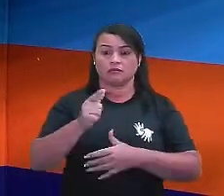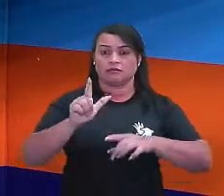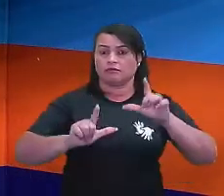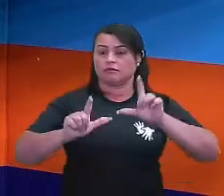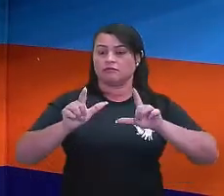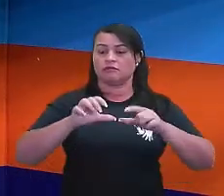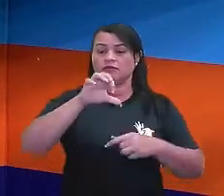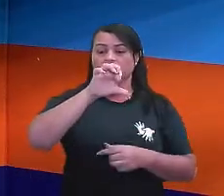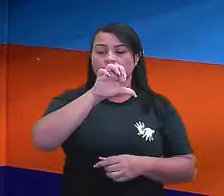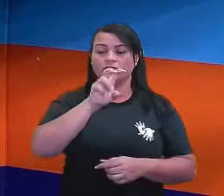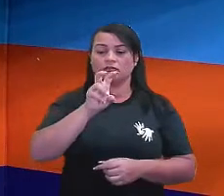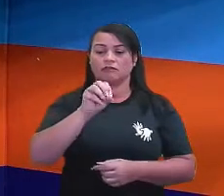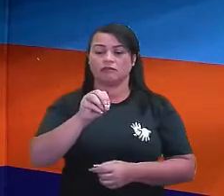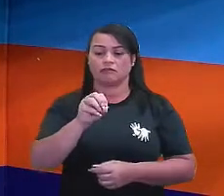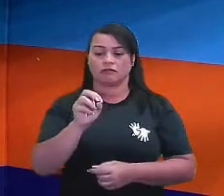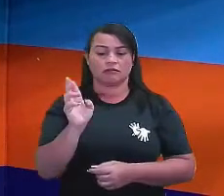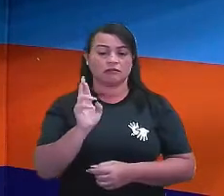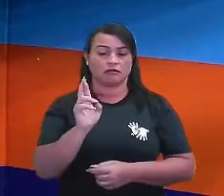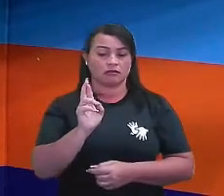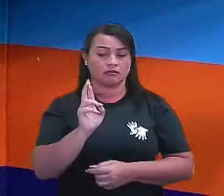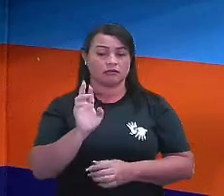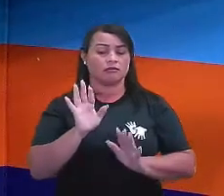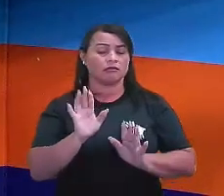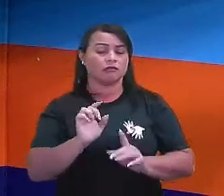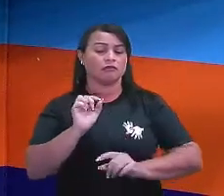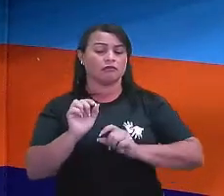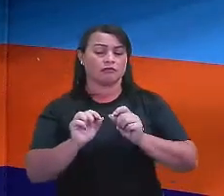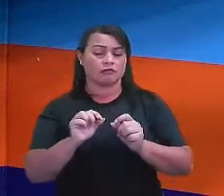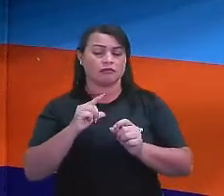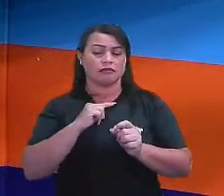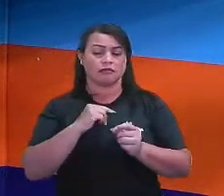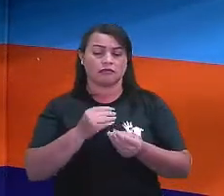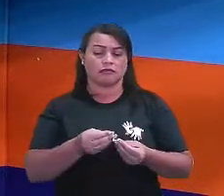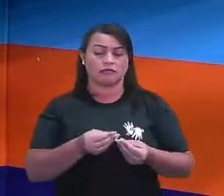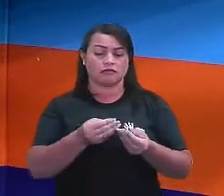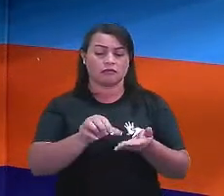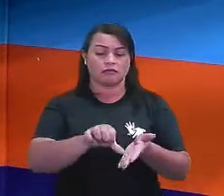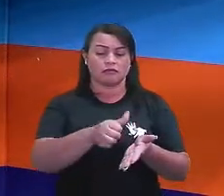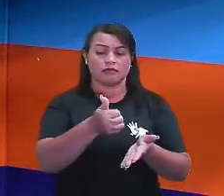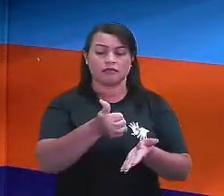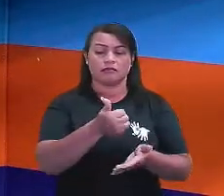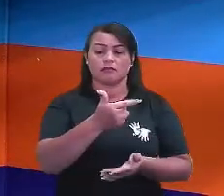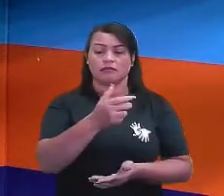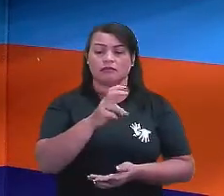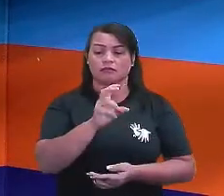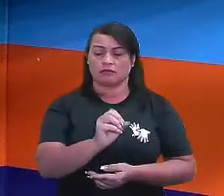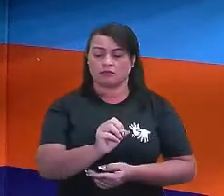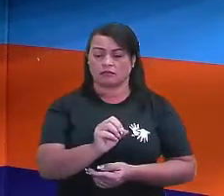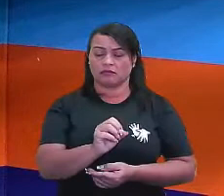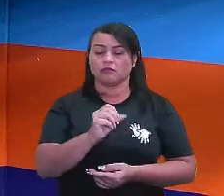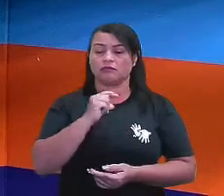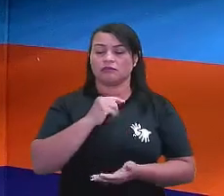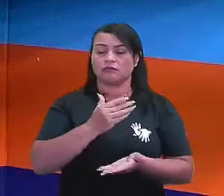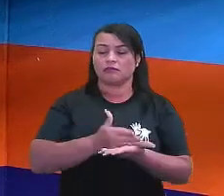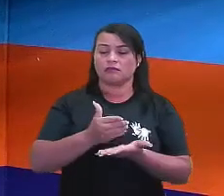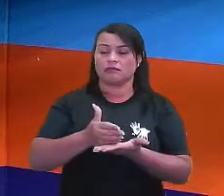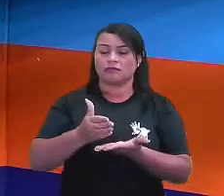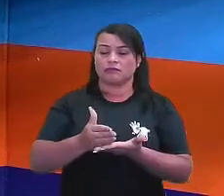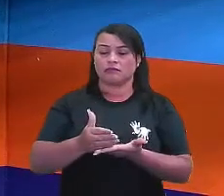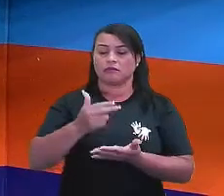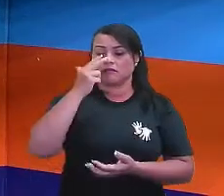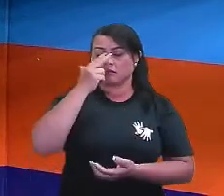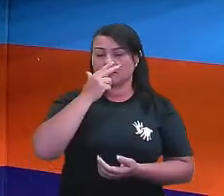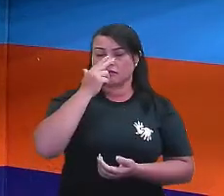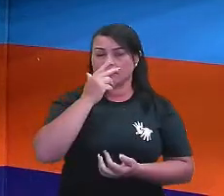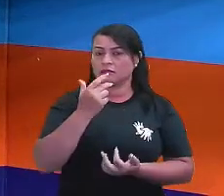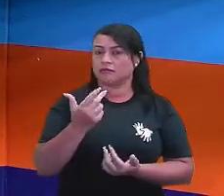R$ 950, nas seguintes condições. Uma entrada de R$ 250, e mais duas parcelas de mesmo